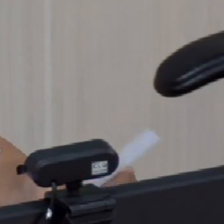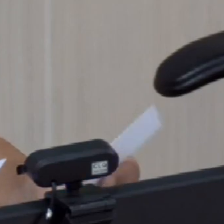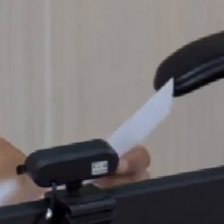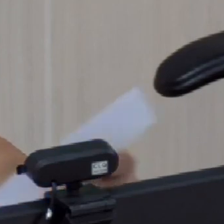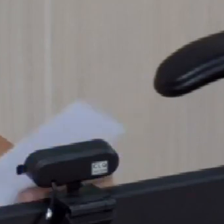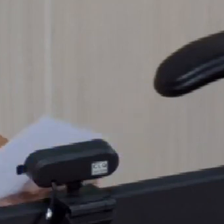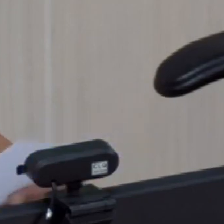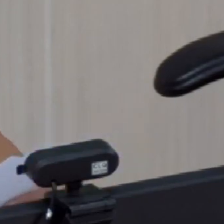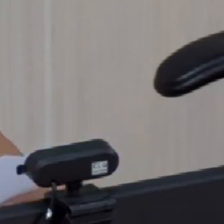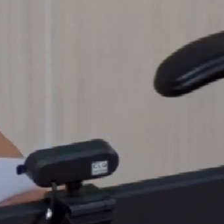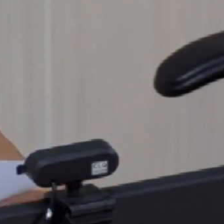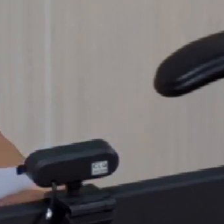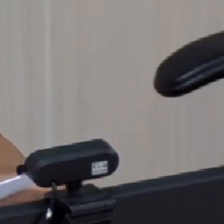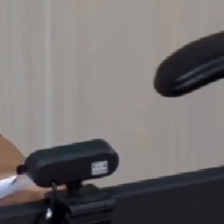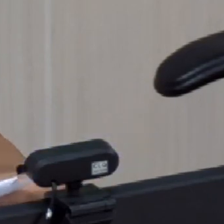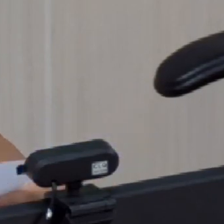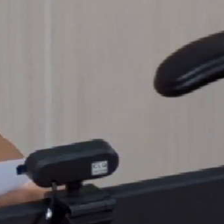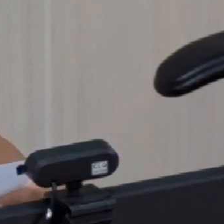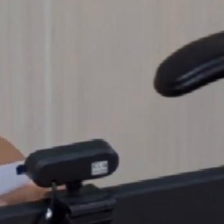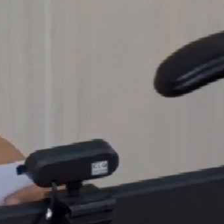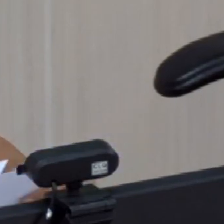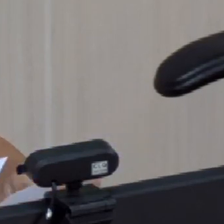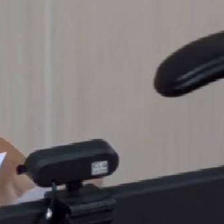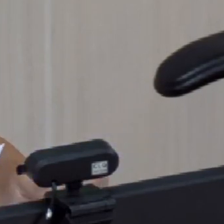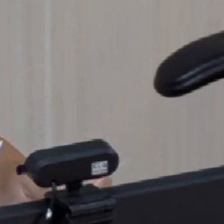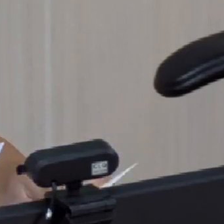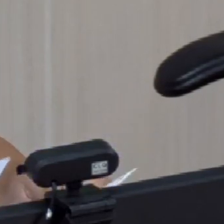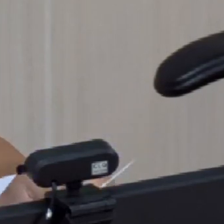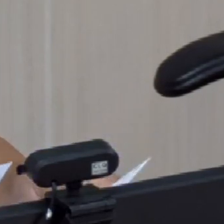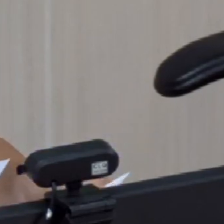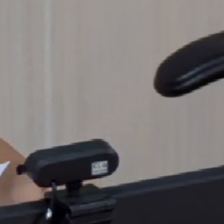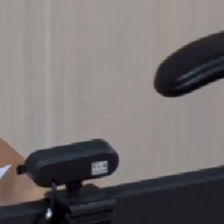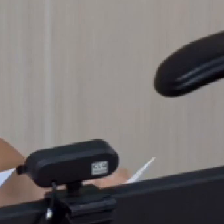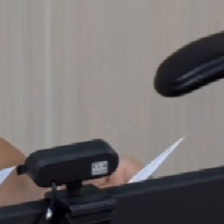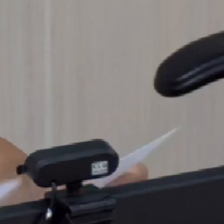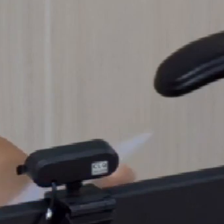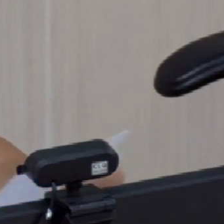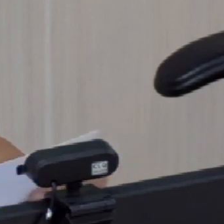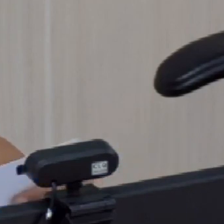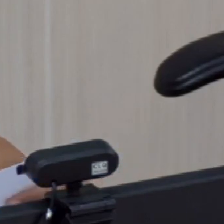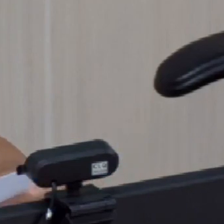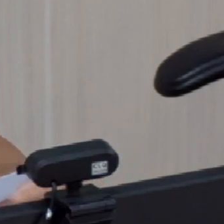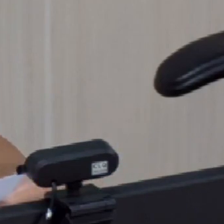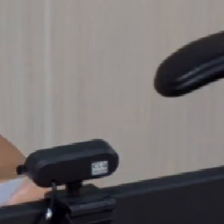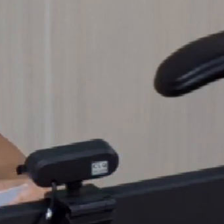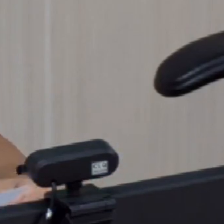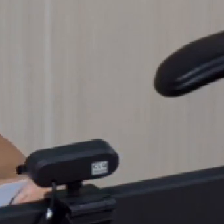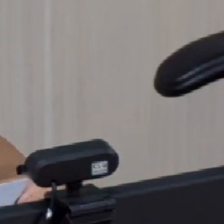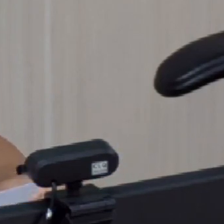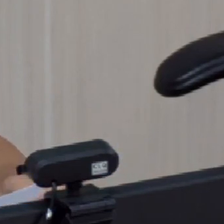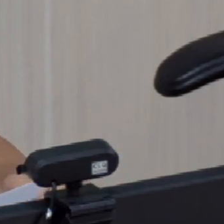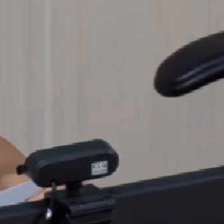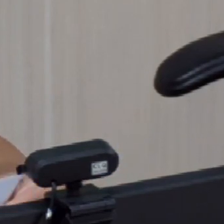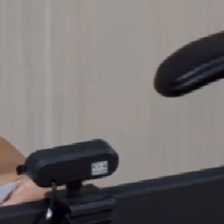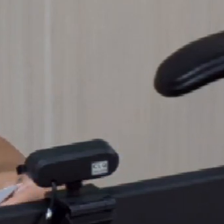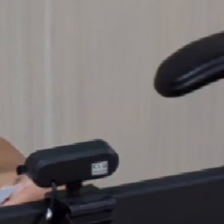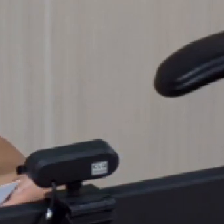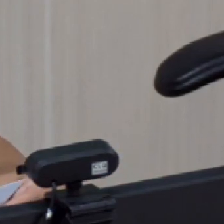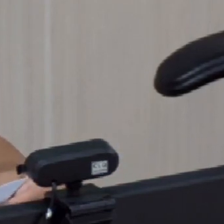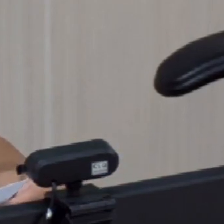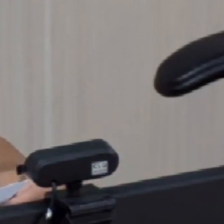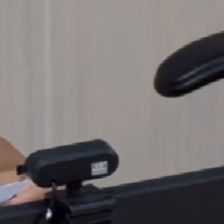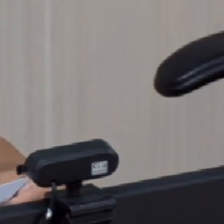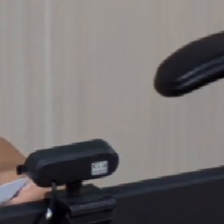Culturais. E a Leda França, nossa diretora de Planejamento Estratégico Ambiental. E a Deise